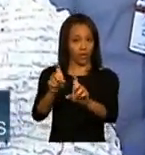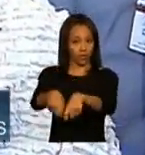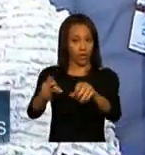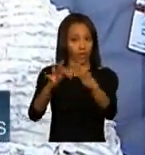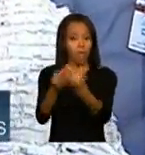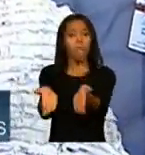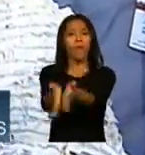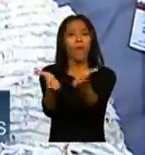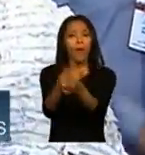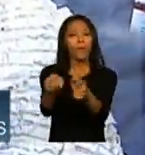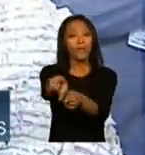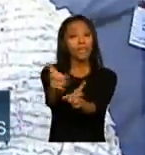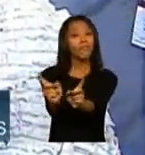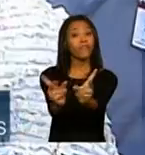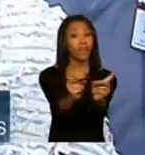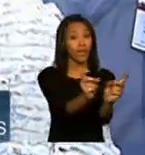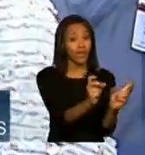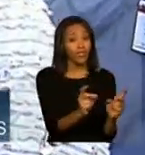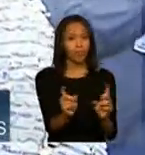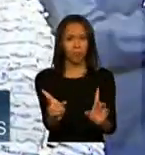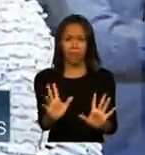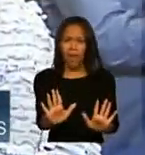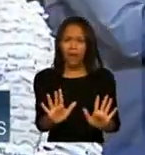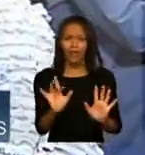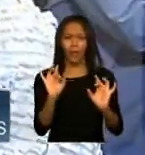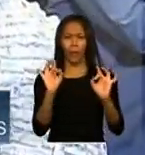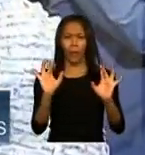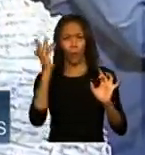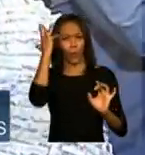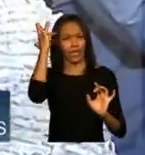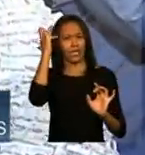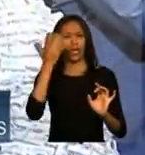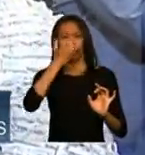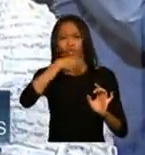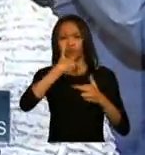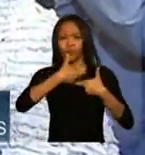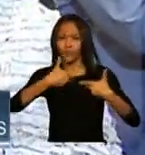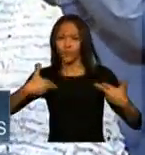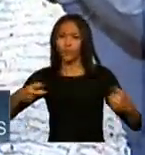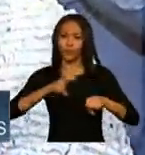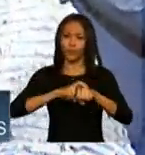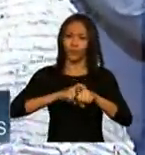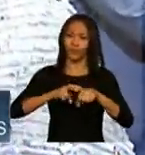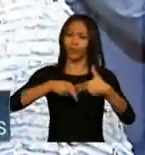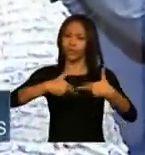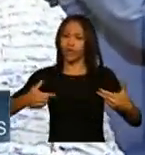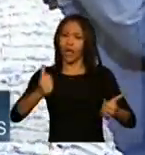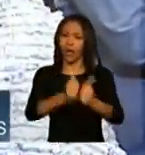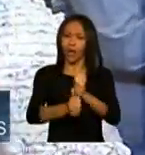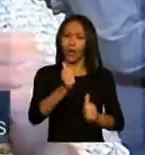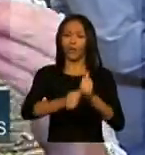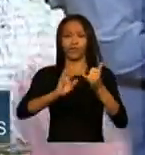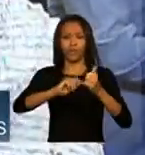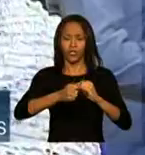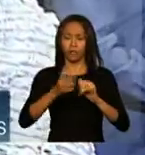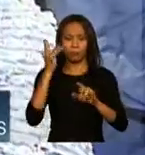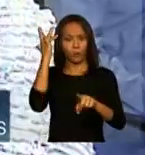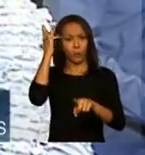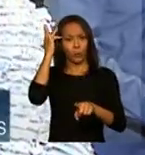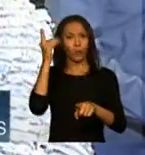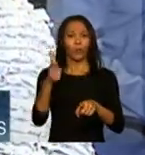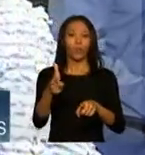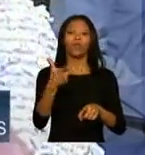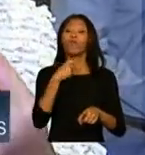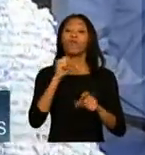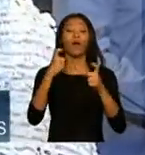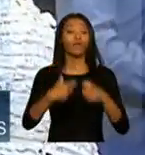pobre, mas que vende produtos de alta qualidade, frutas, hortaliças, arroz, feijão. E esse produto vai